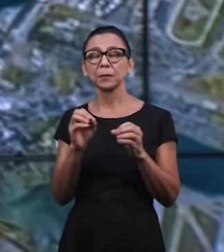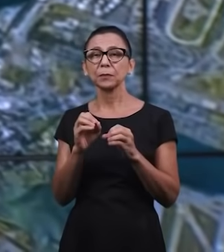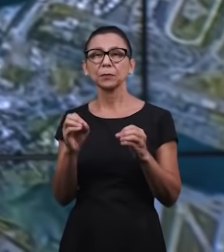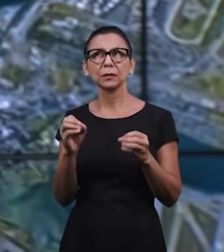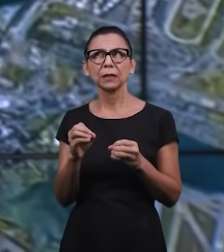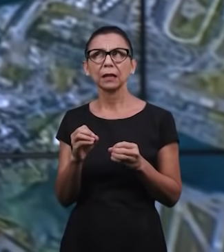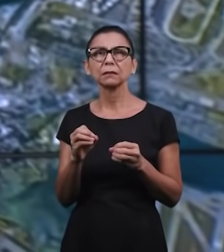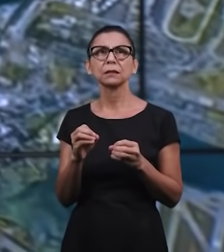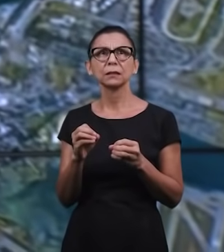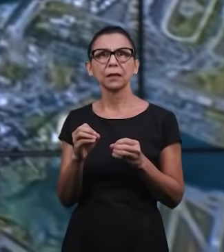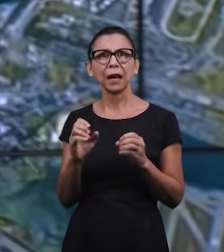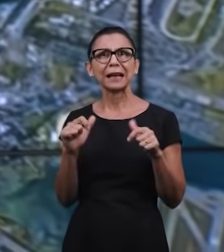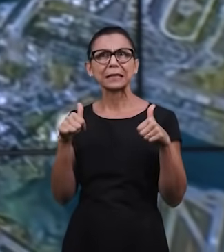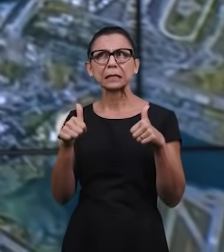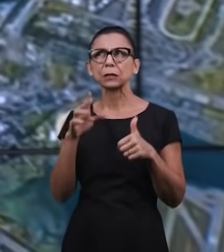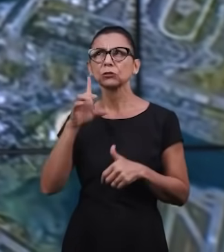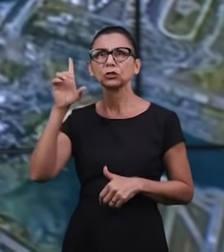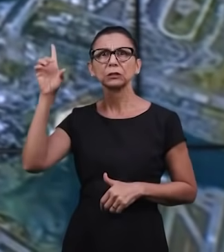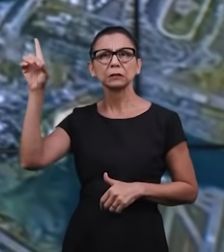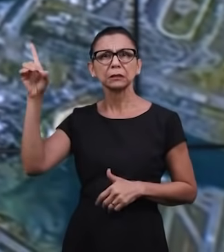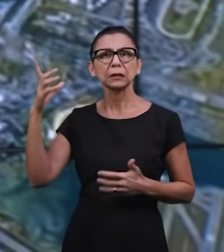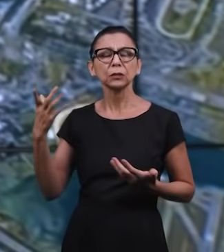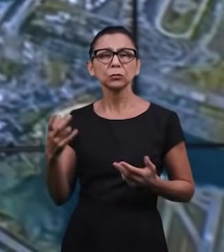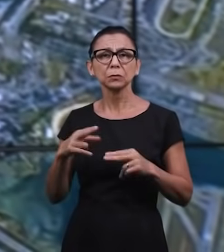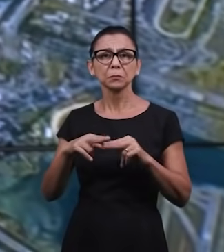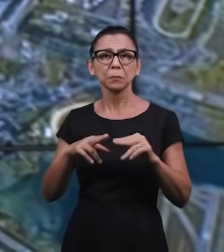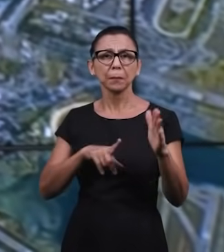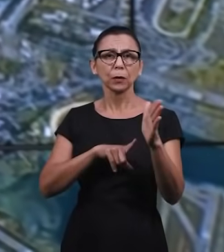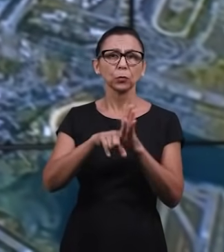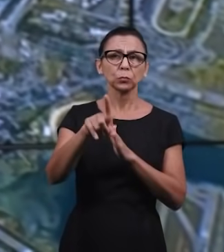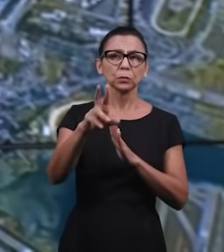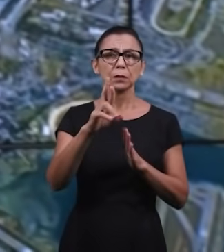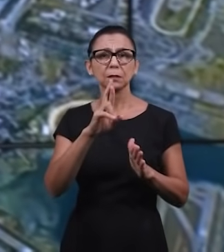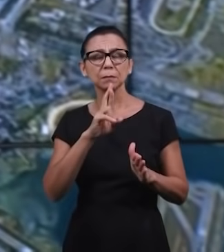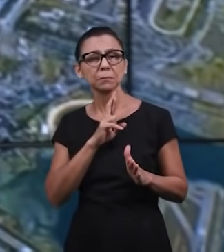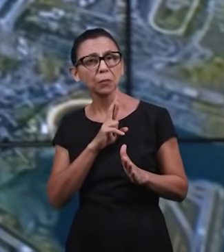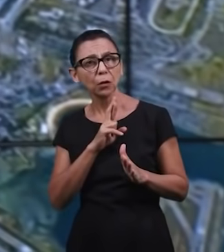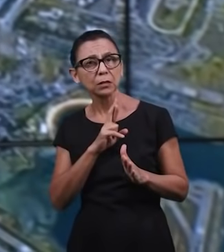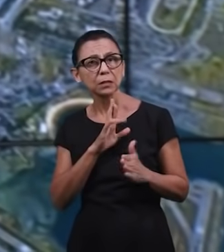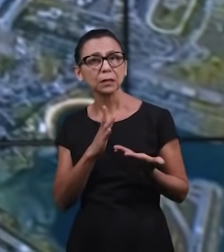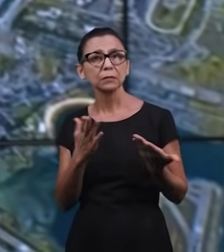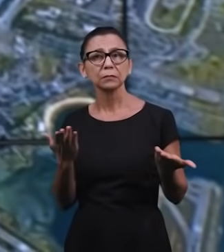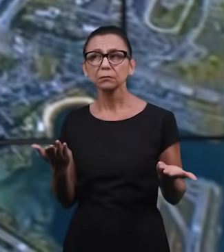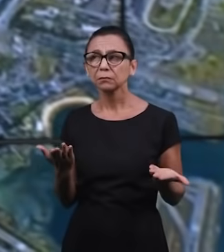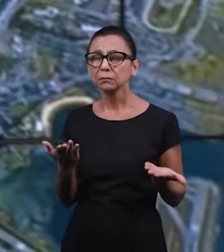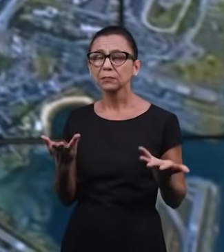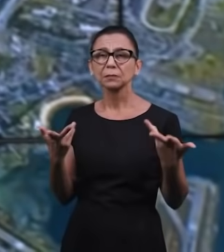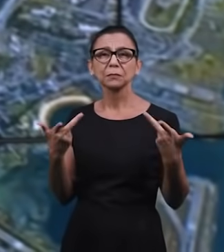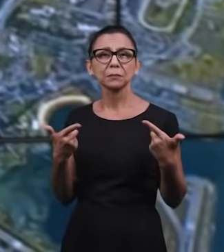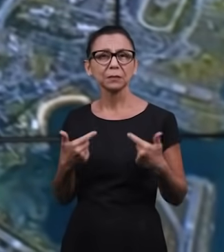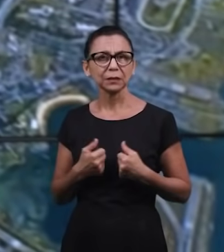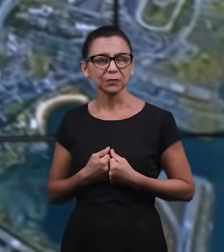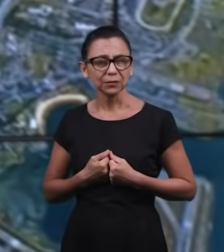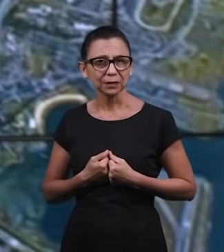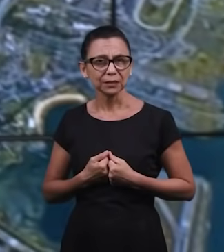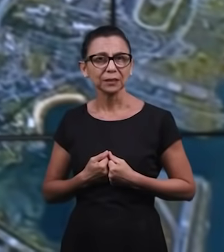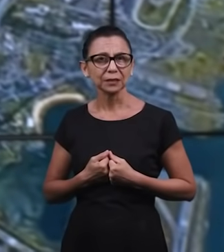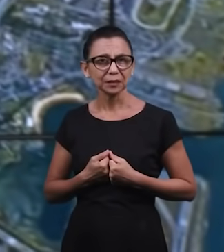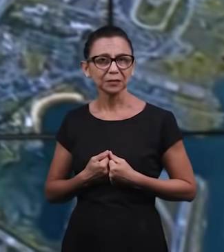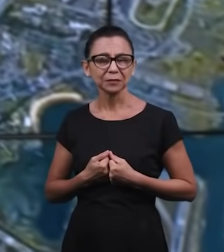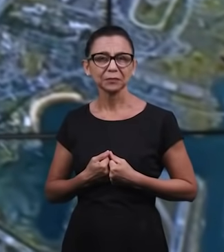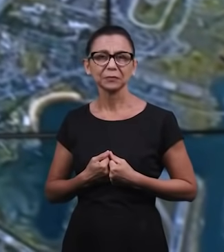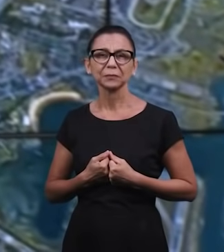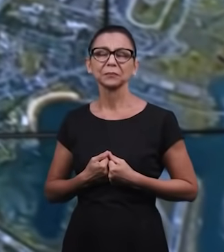fazer numa Escola Bíblica Dominical com tão pouco, ou seja, tão pouca informação, mas o Senhor faz tanta coisa